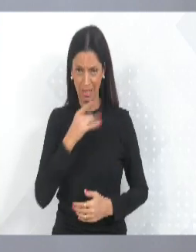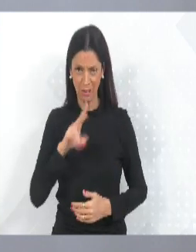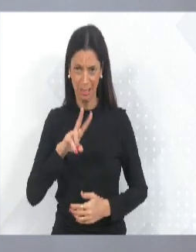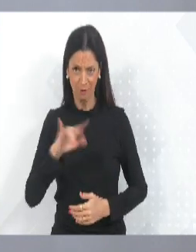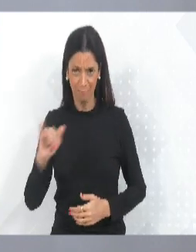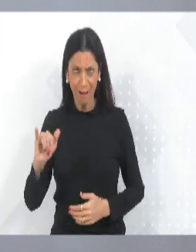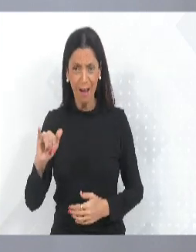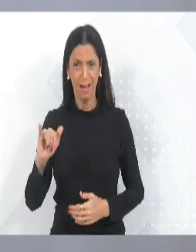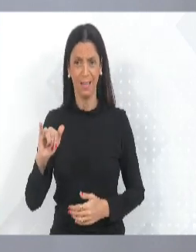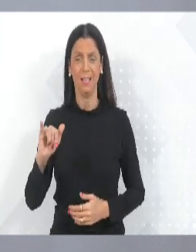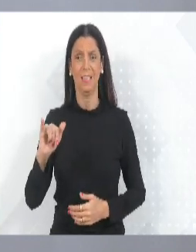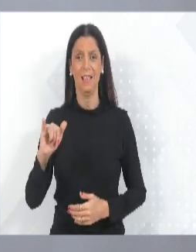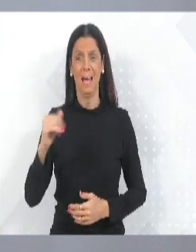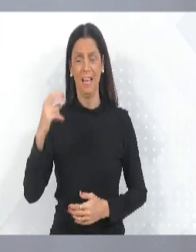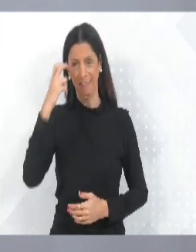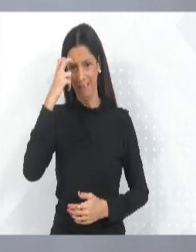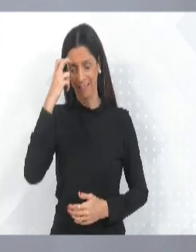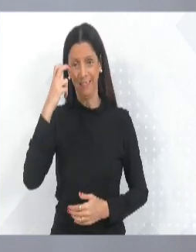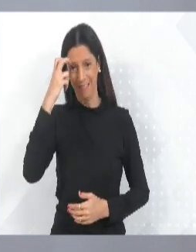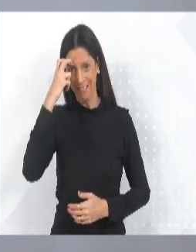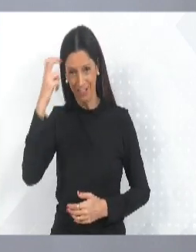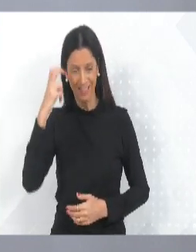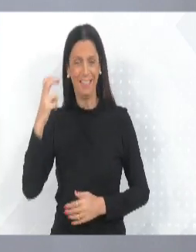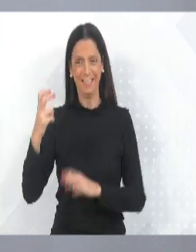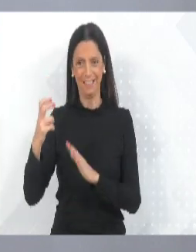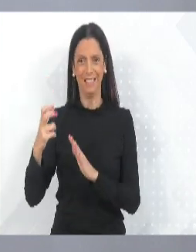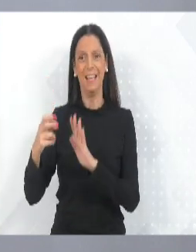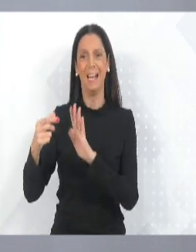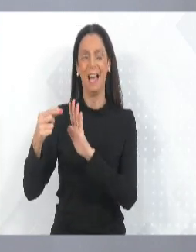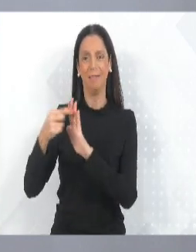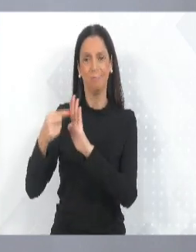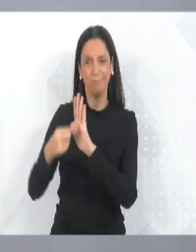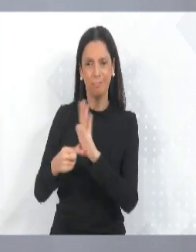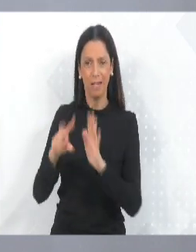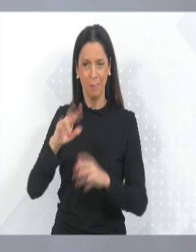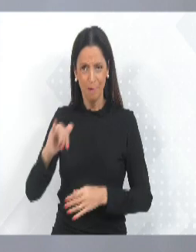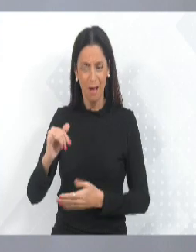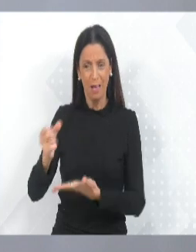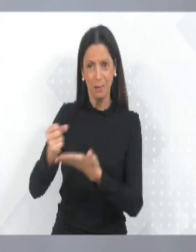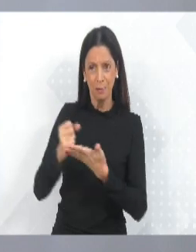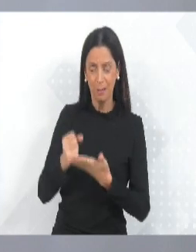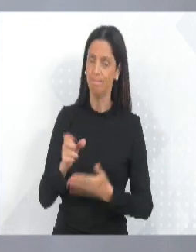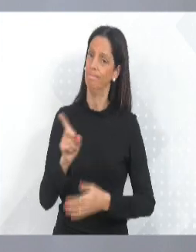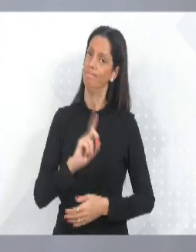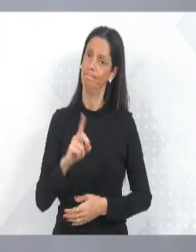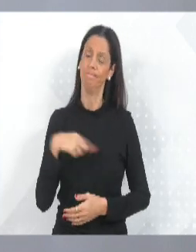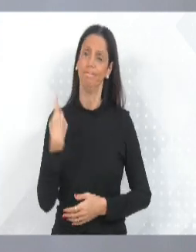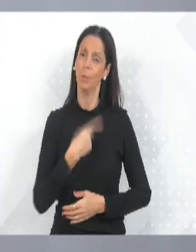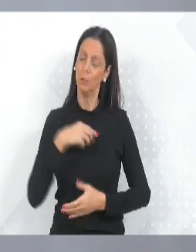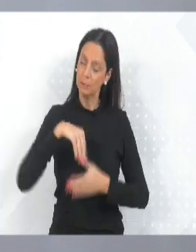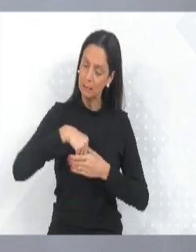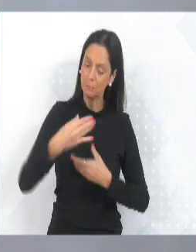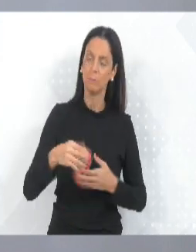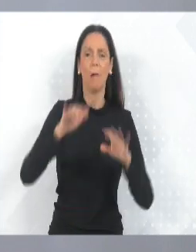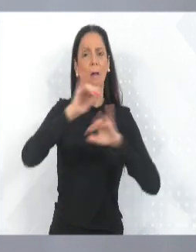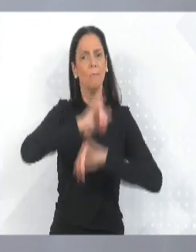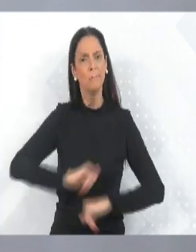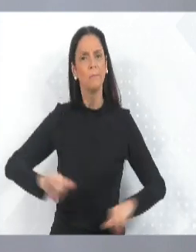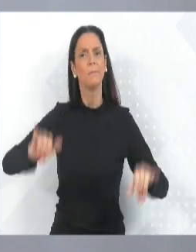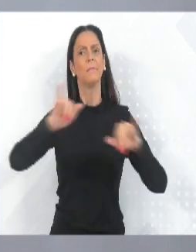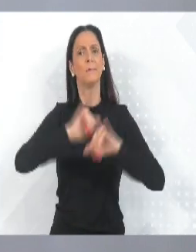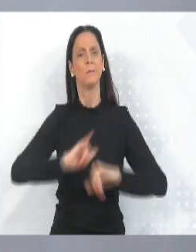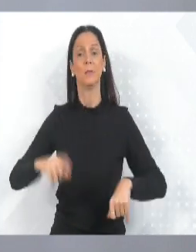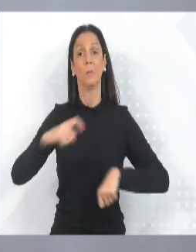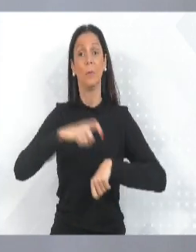isso só a nossa atitude e divulgar esse momento que nós